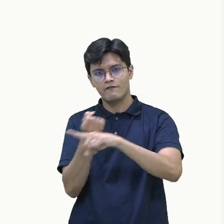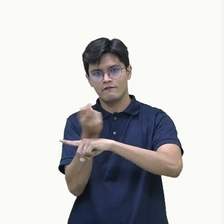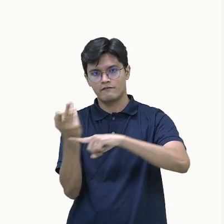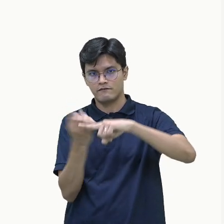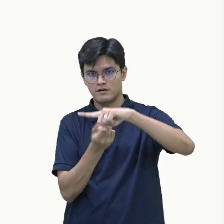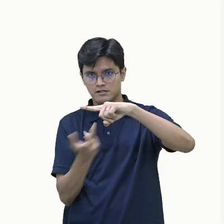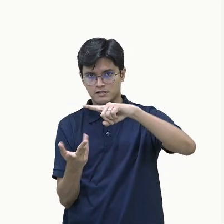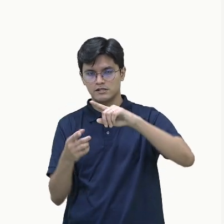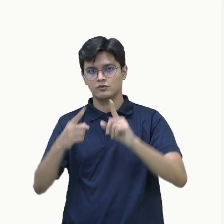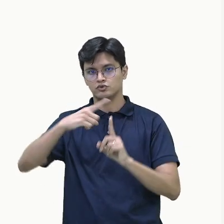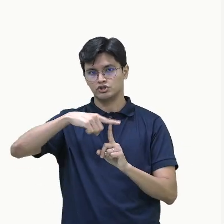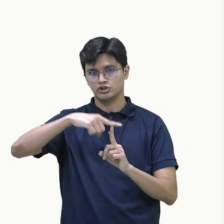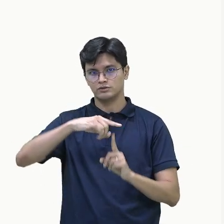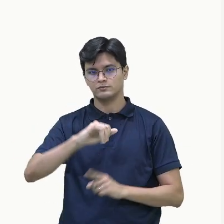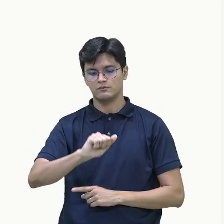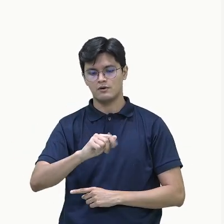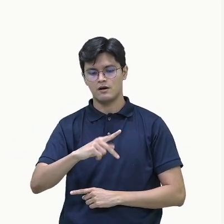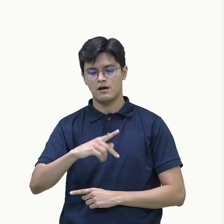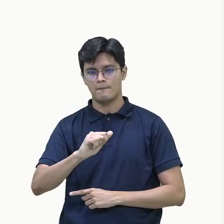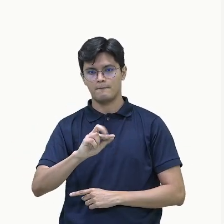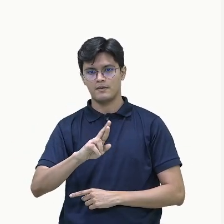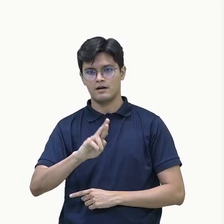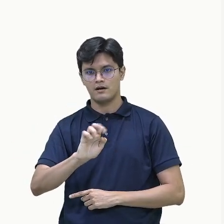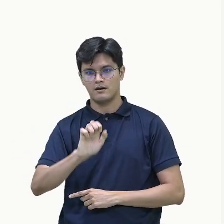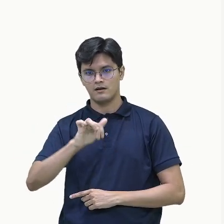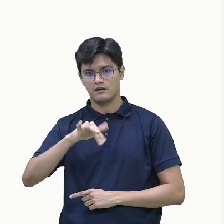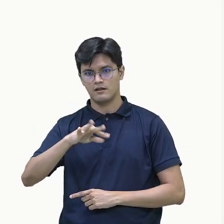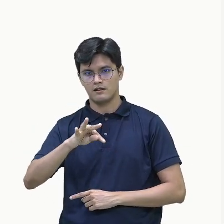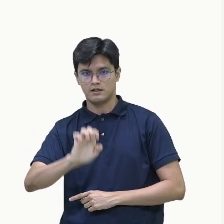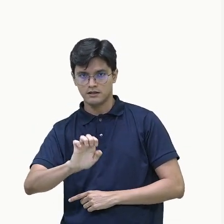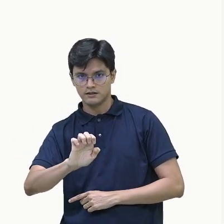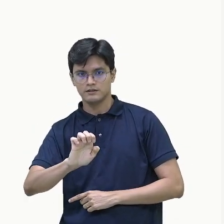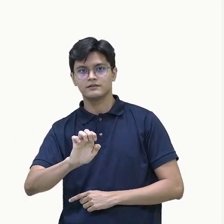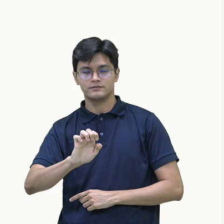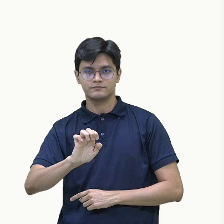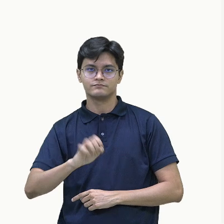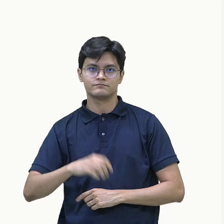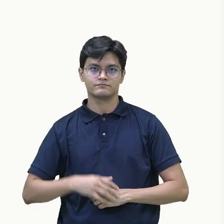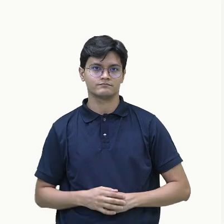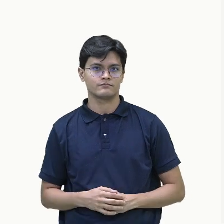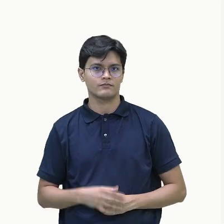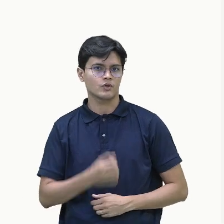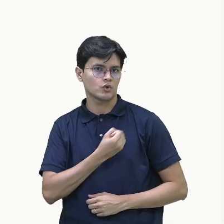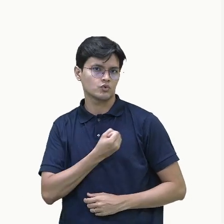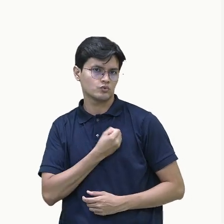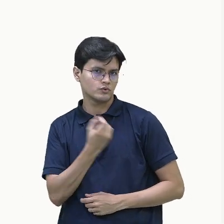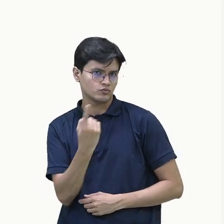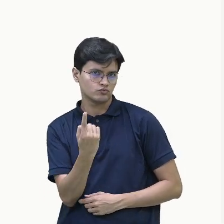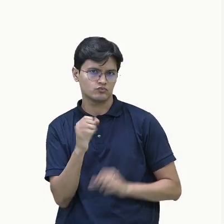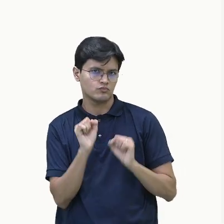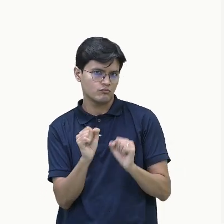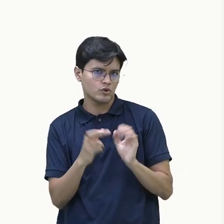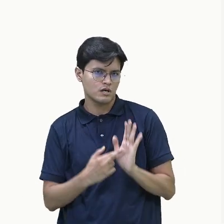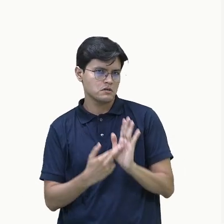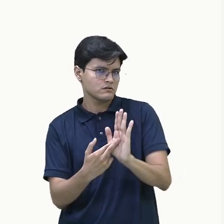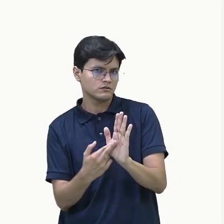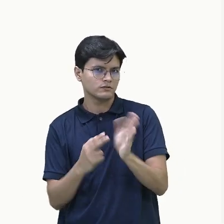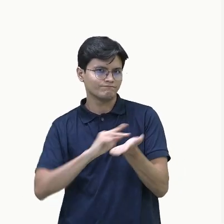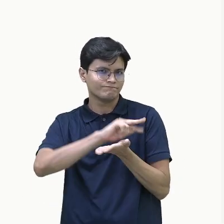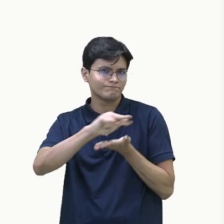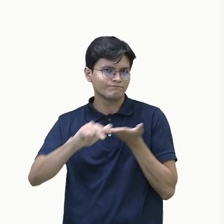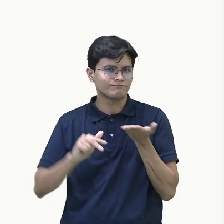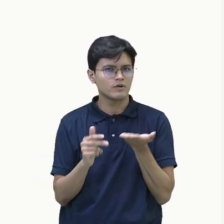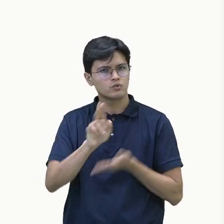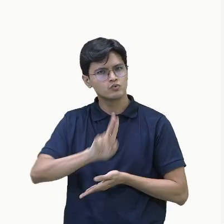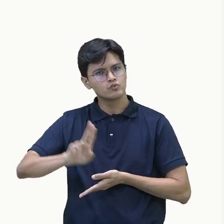a fração que representa o número 1. O número 1 ele pode ser representado de diferentes formas quando eu uso a fração, né? Sempre dividir